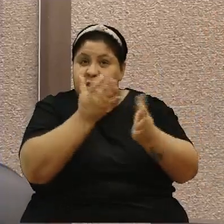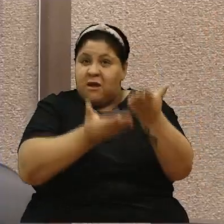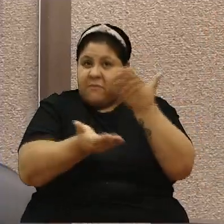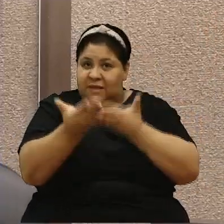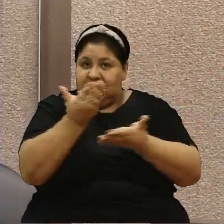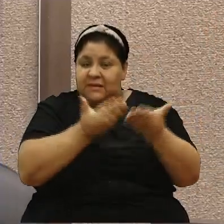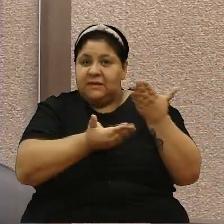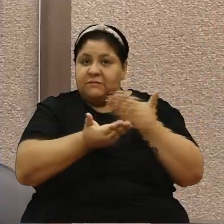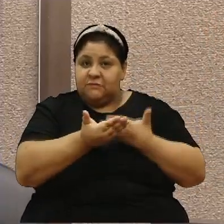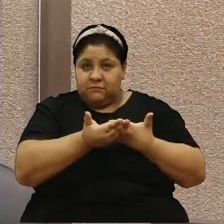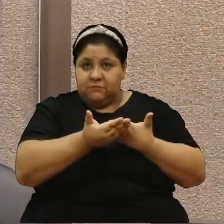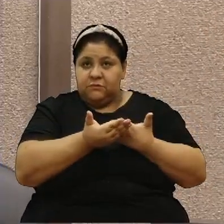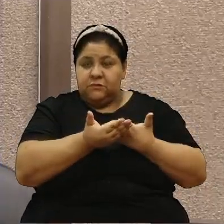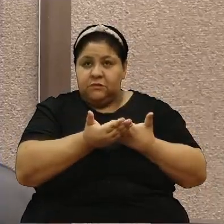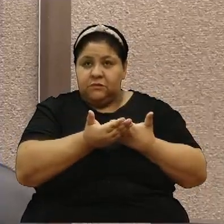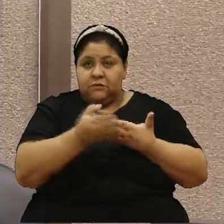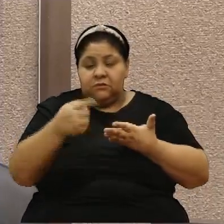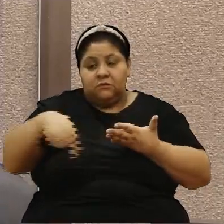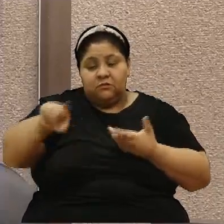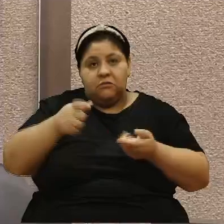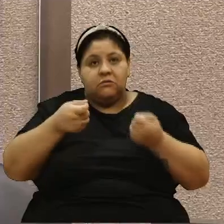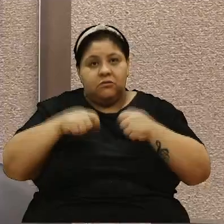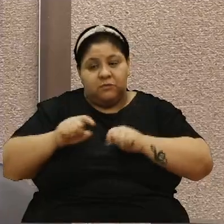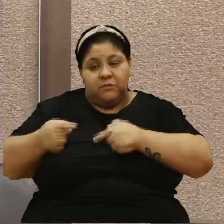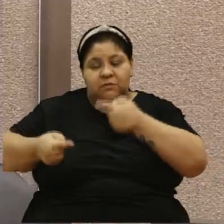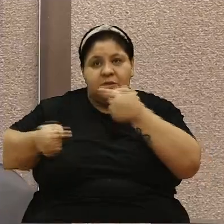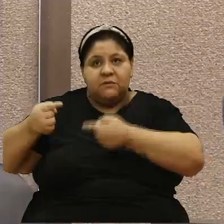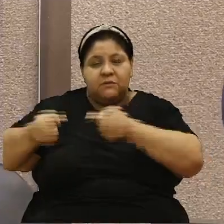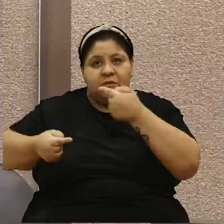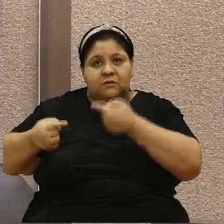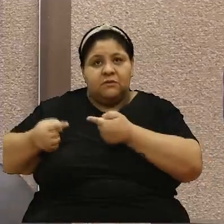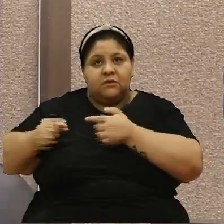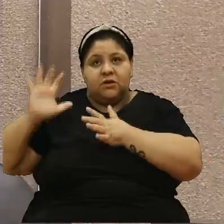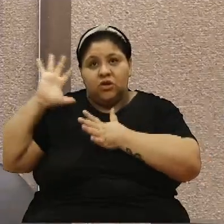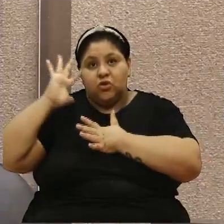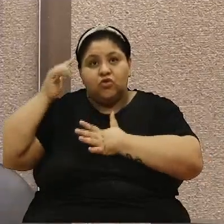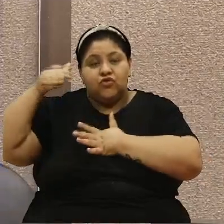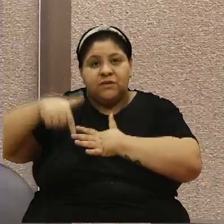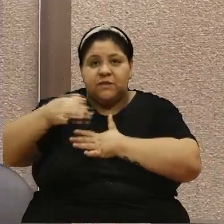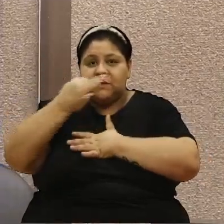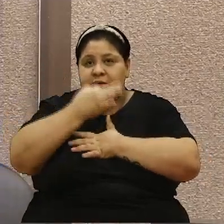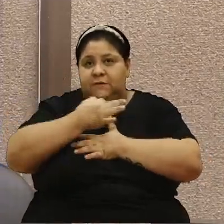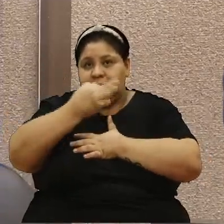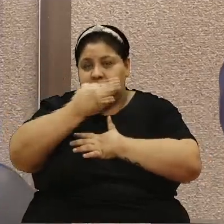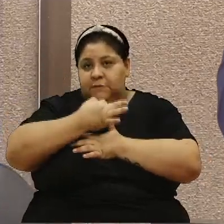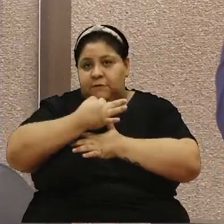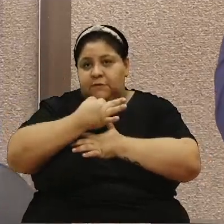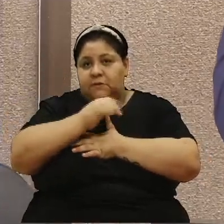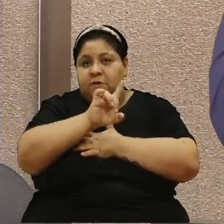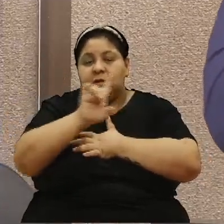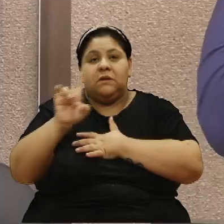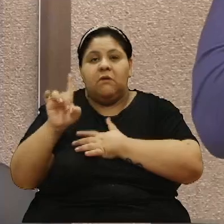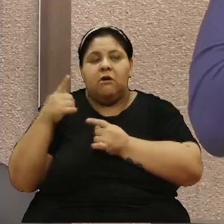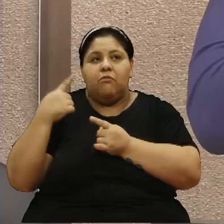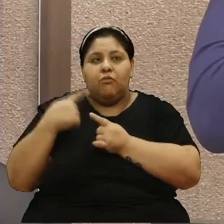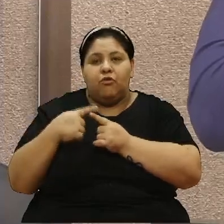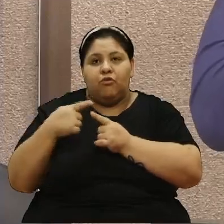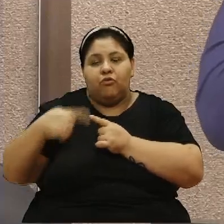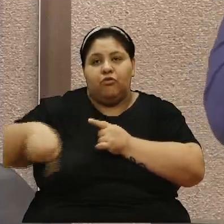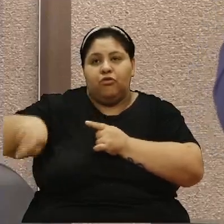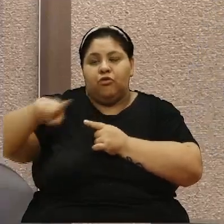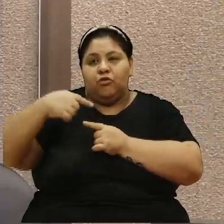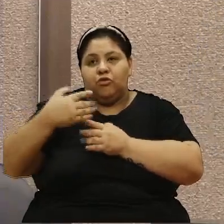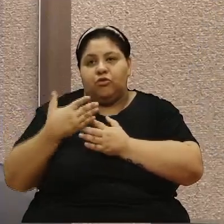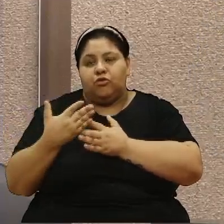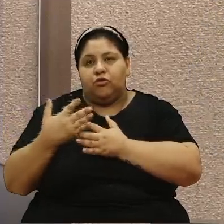elas? Nós precisamos debater soluções aqui nessa casa. Não é porque